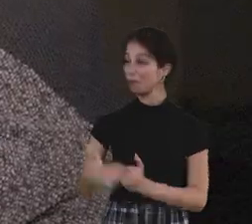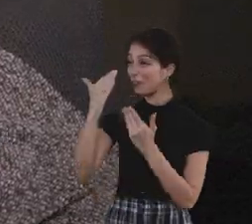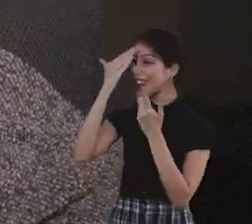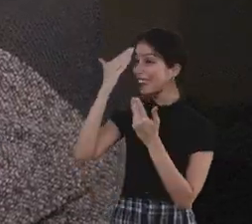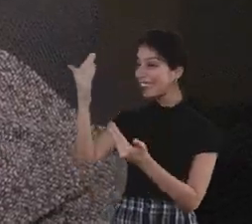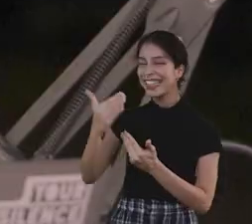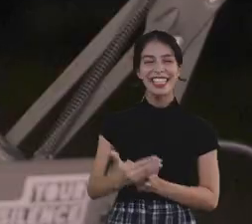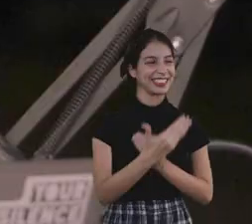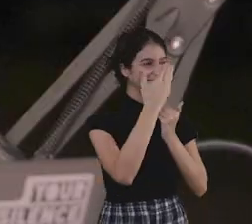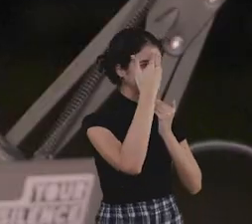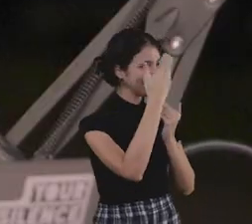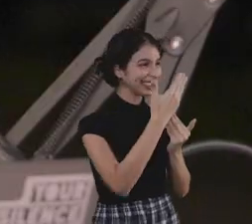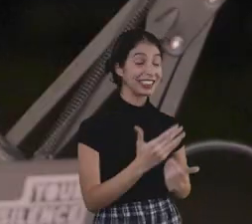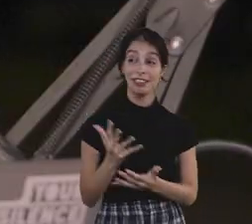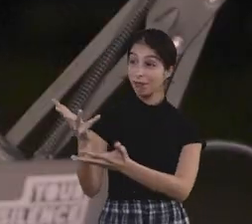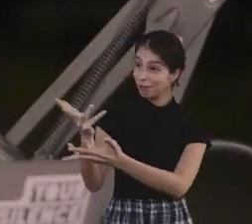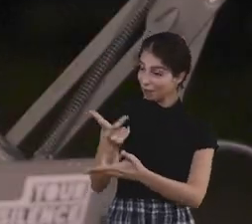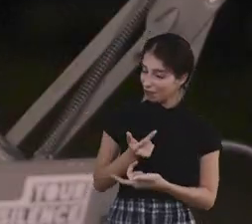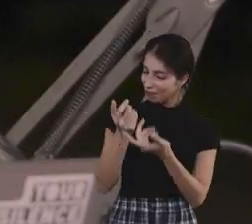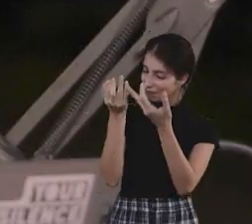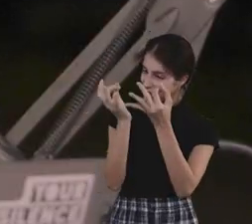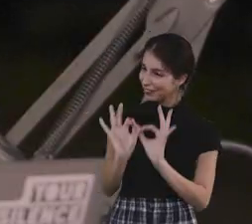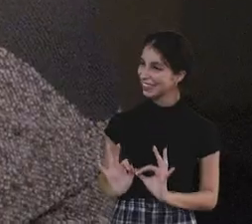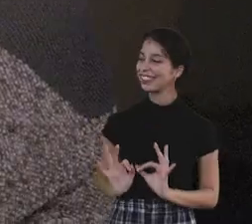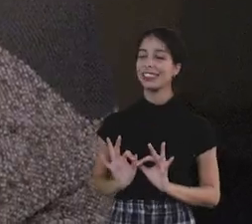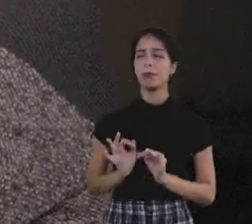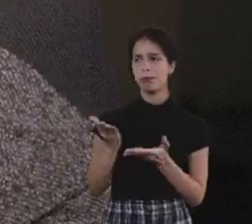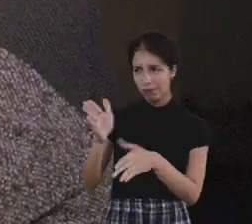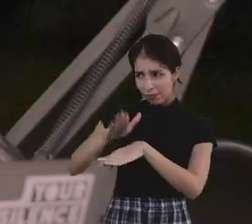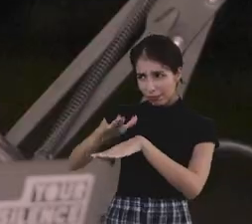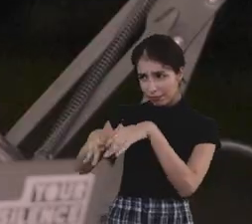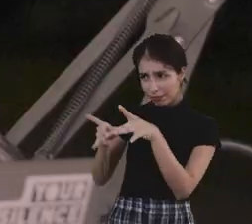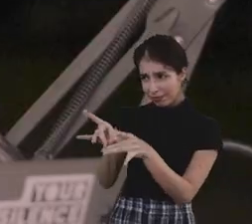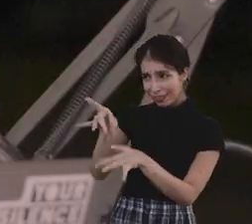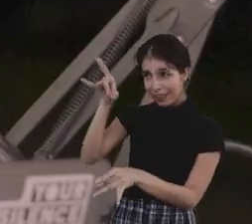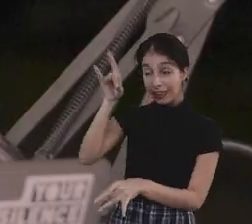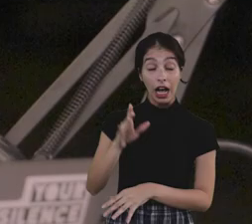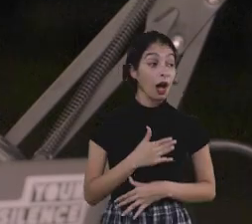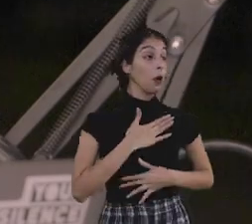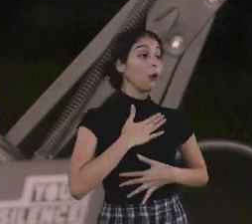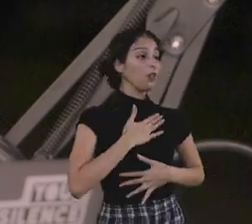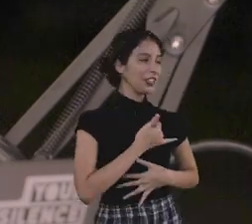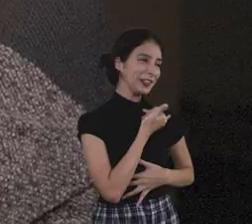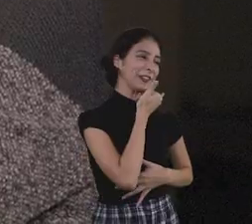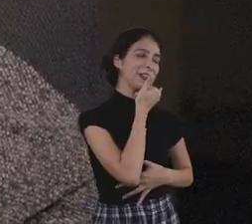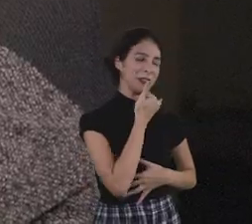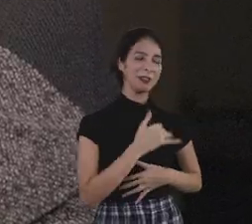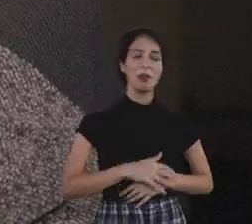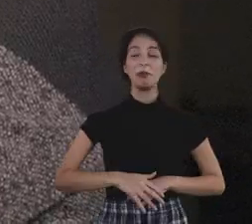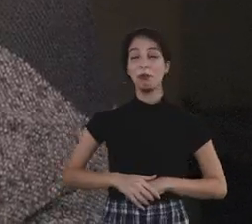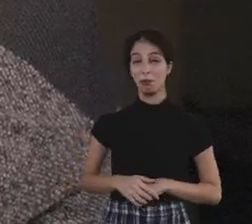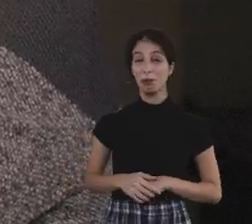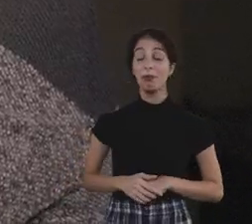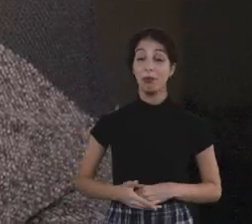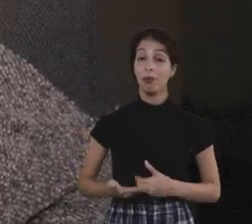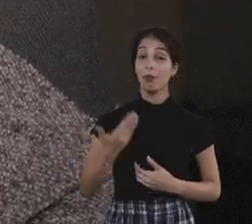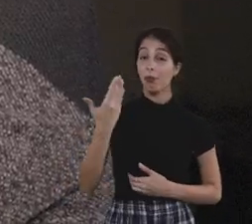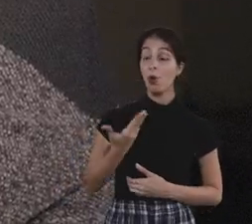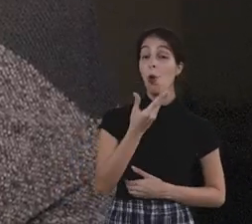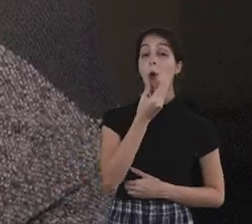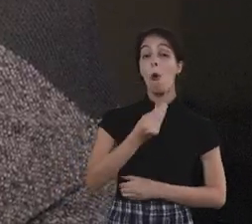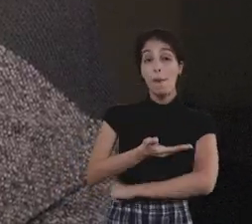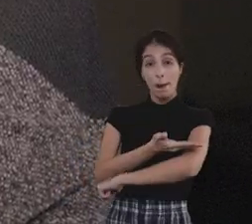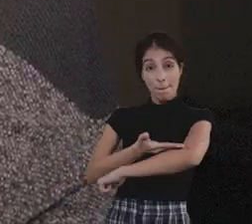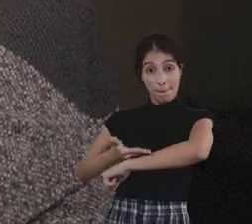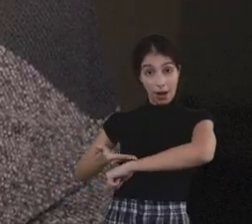delícia Muito obrigado obrigada a gente tá muito feliz de te receber muito obrigado eu te peço por favor que você falta Faça a sua ação sim perdão Sim eu